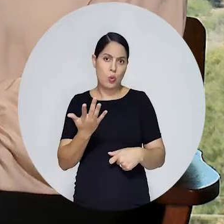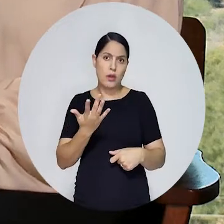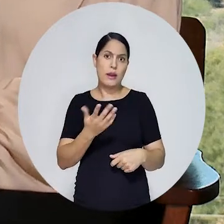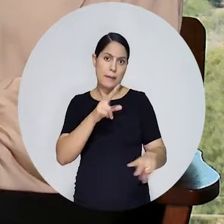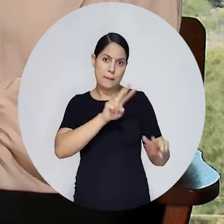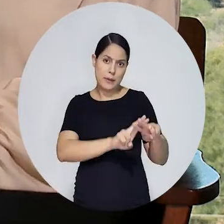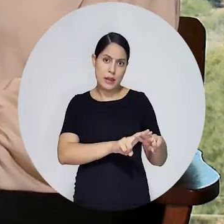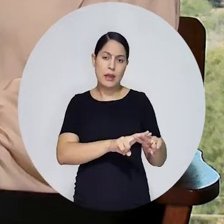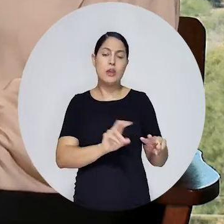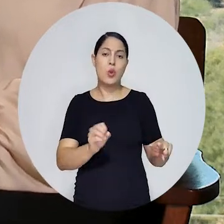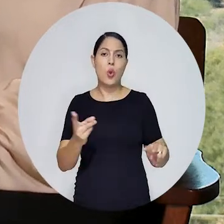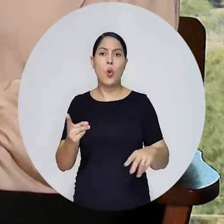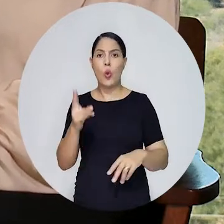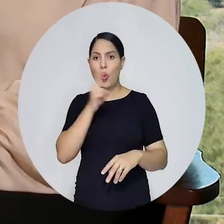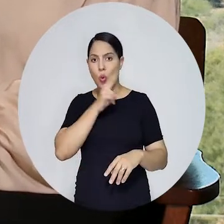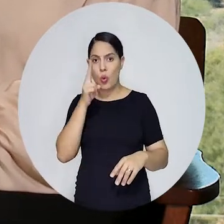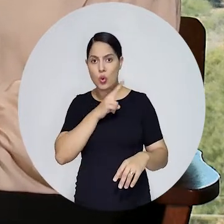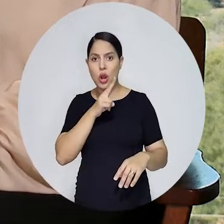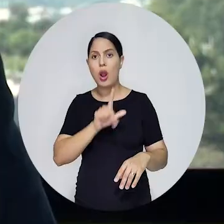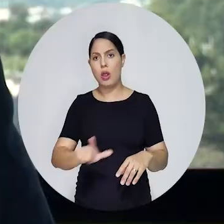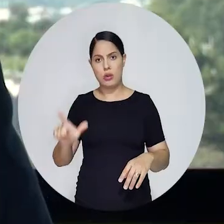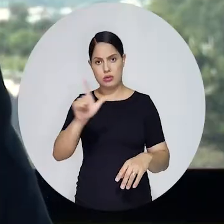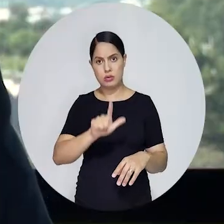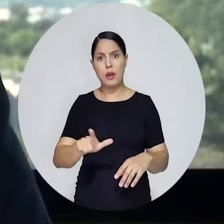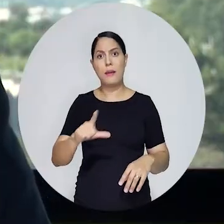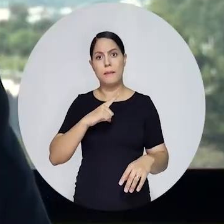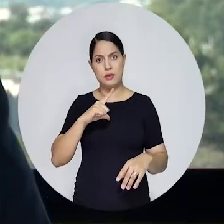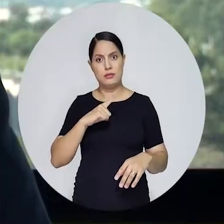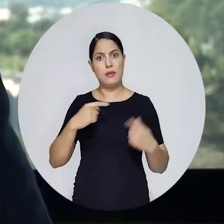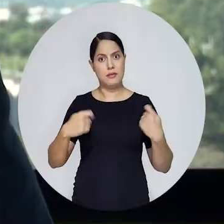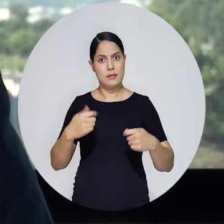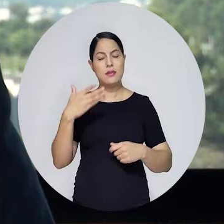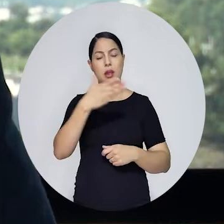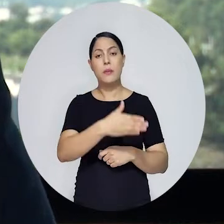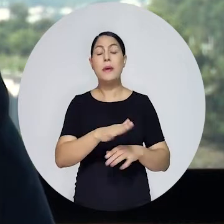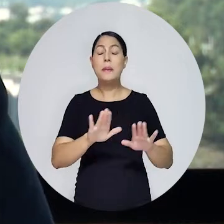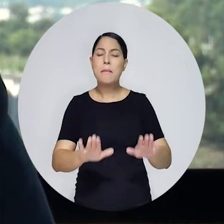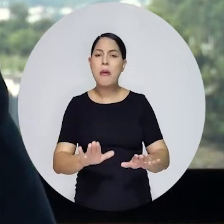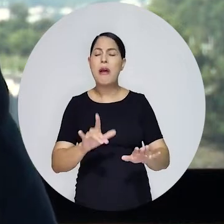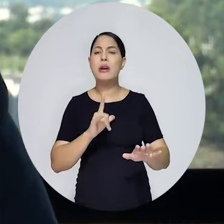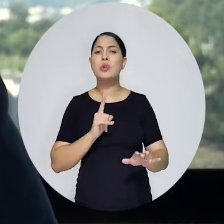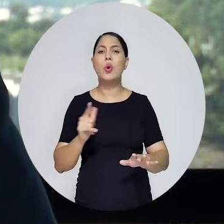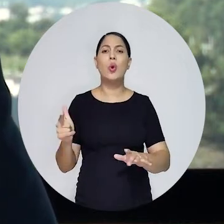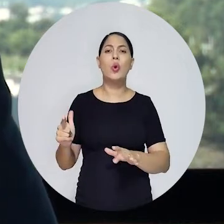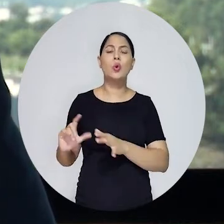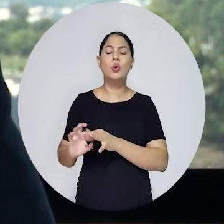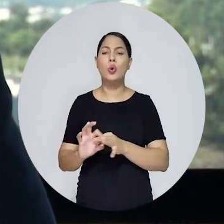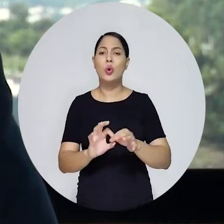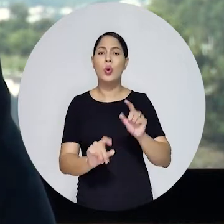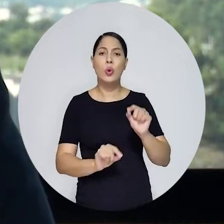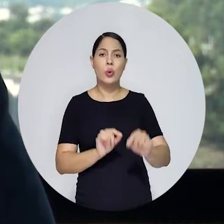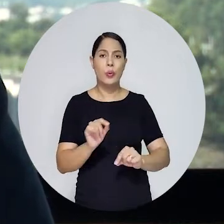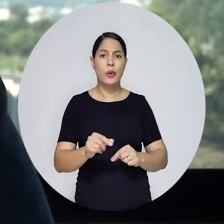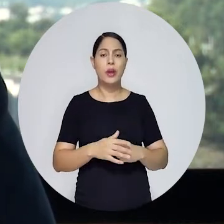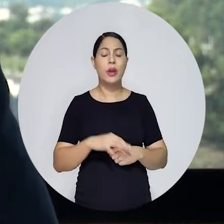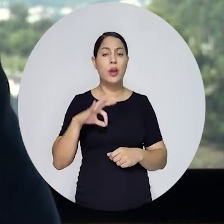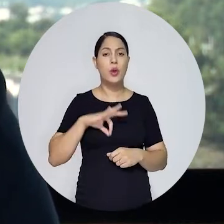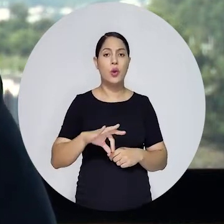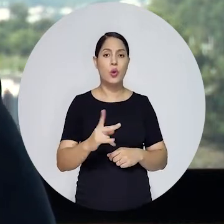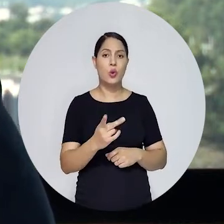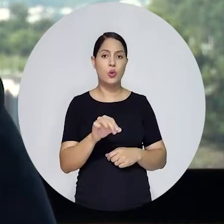réu preso e urgência. O destaque dos honorários, no caso de bloqueio universal de